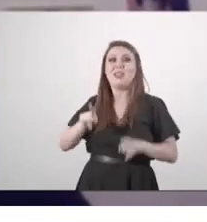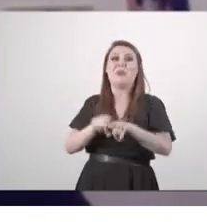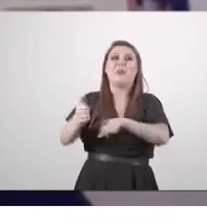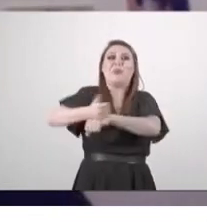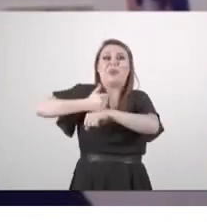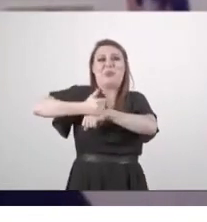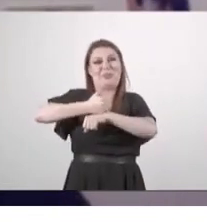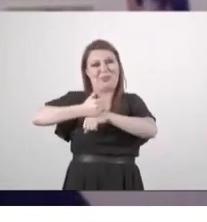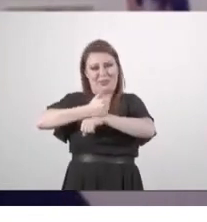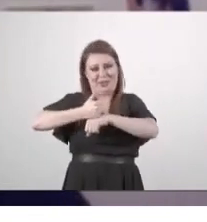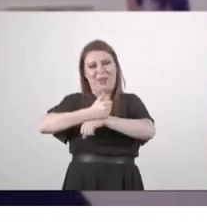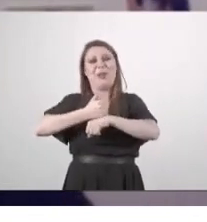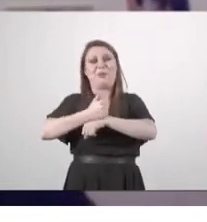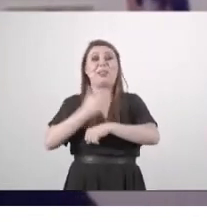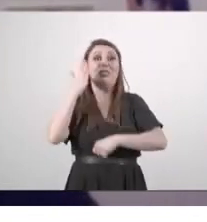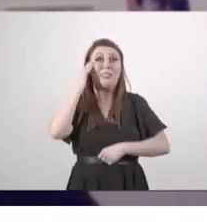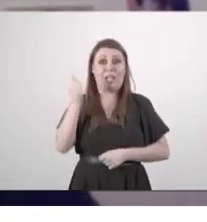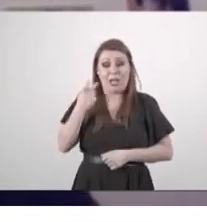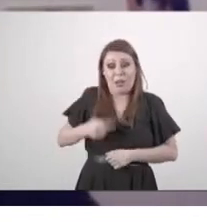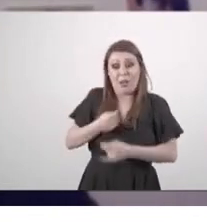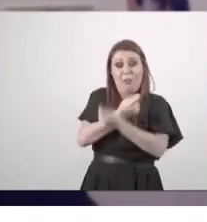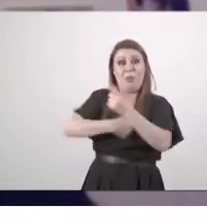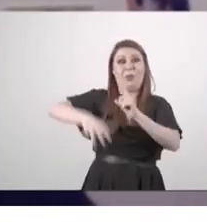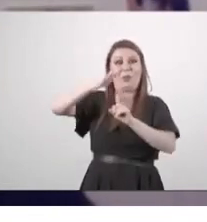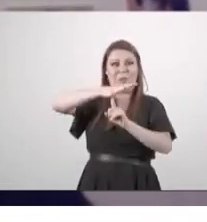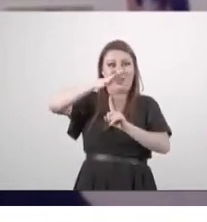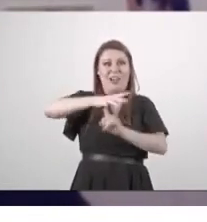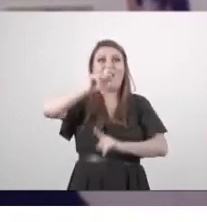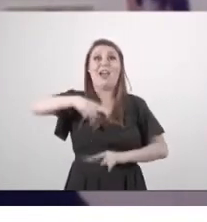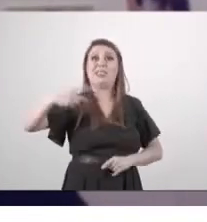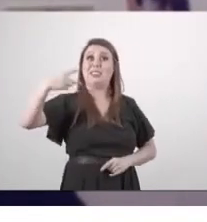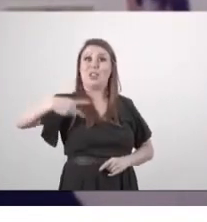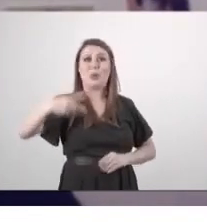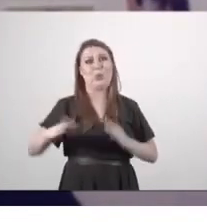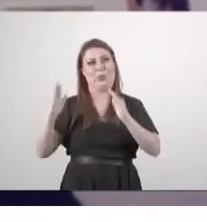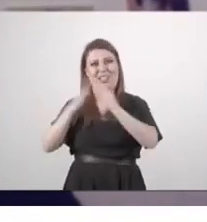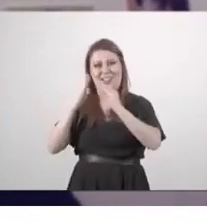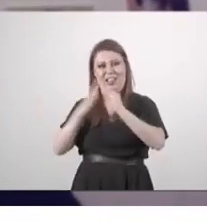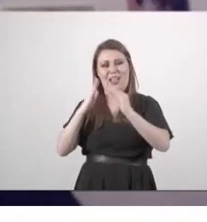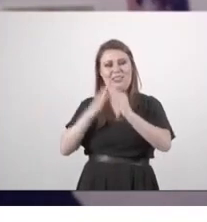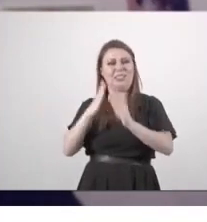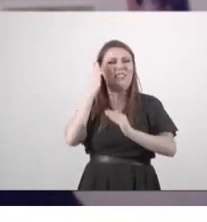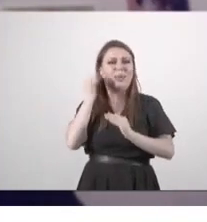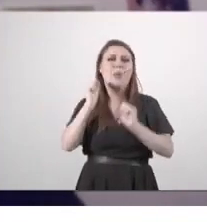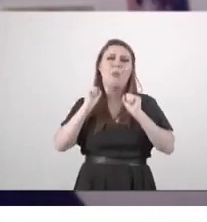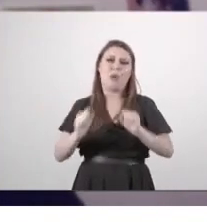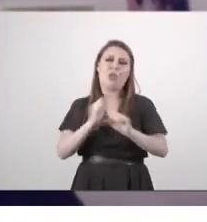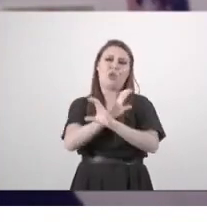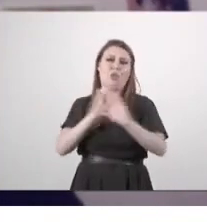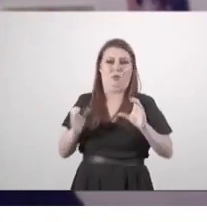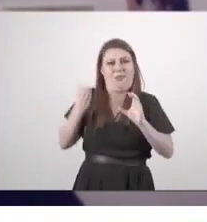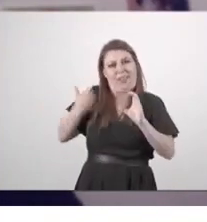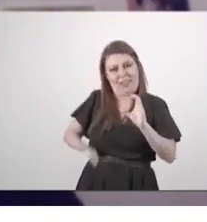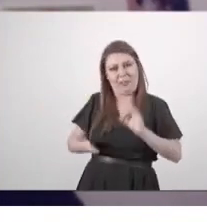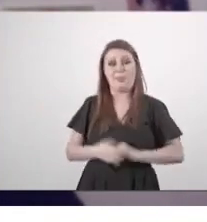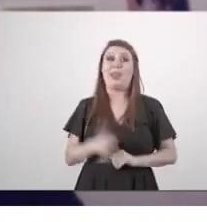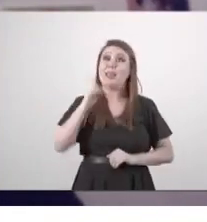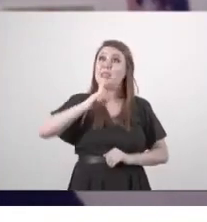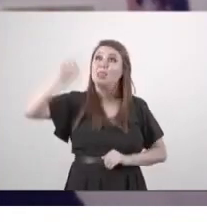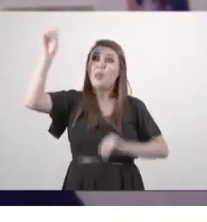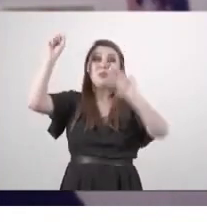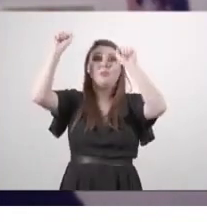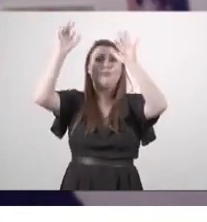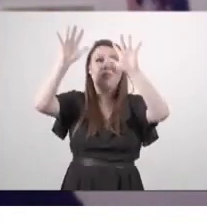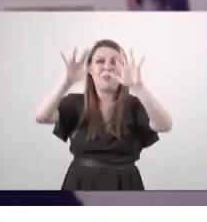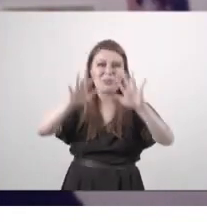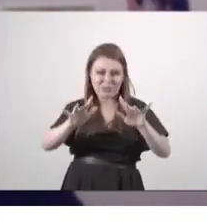profissional. Considerem a PUC do Paraná a segunda casa de vocês e contem sempre conosco. Que Deus abençoe a